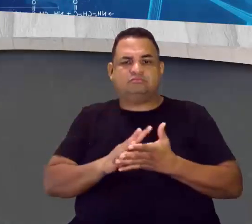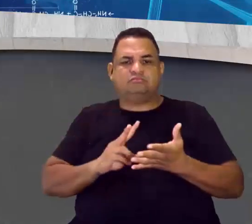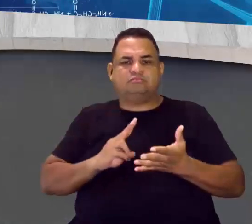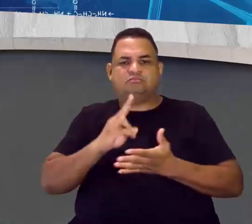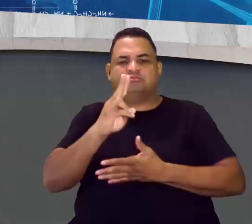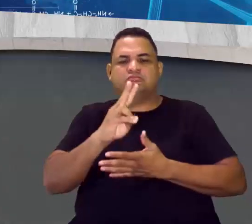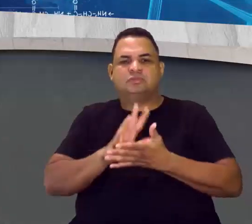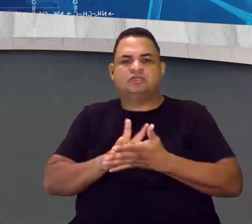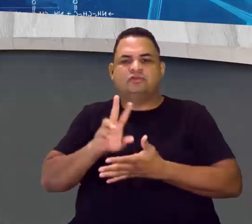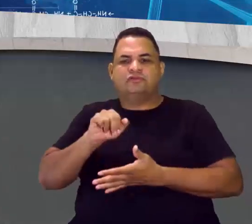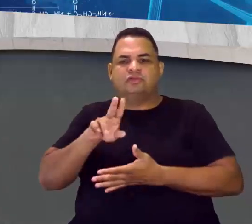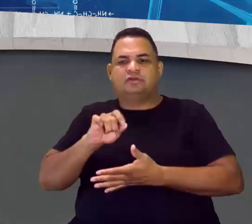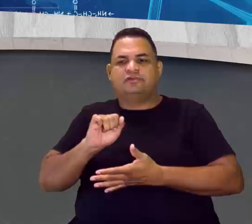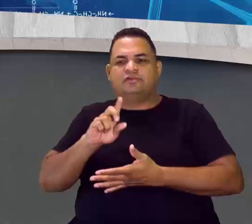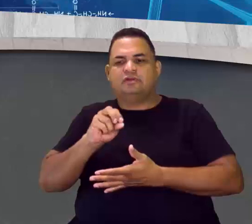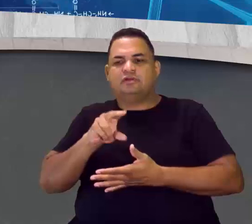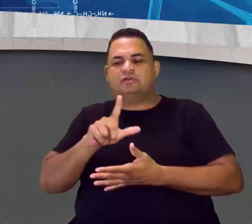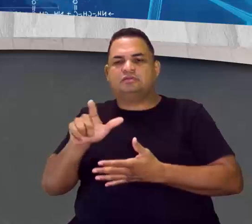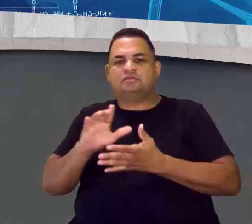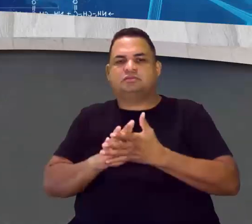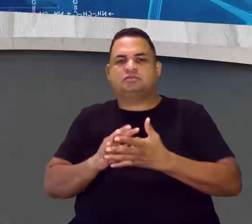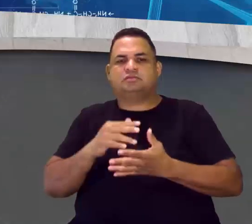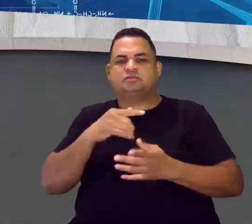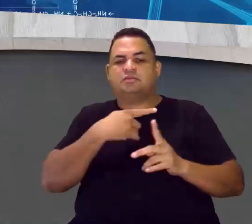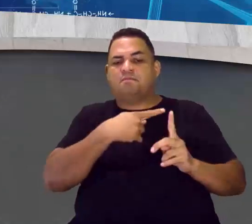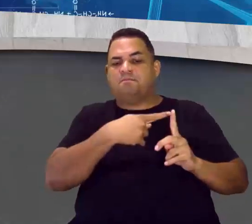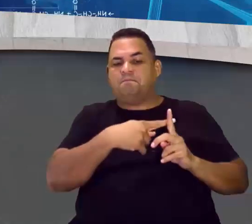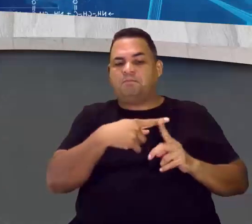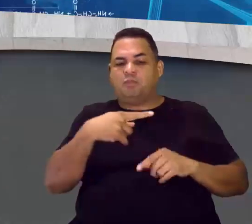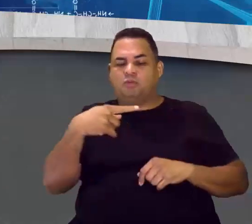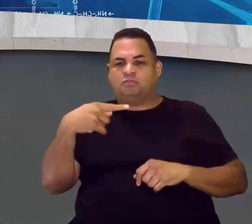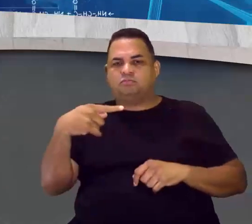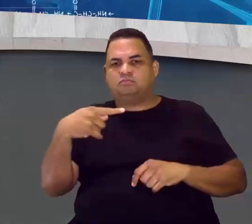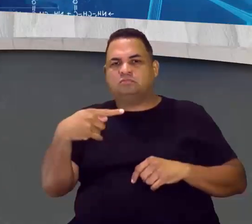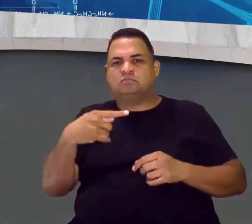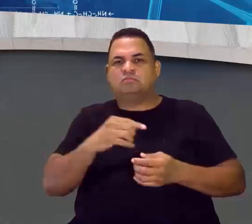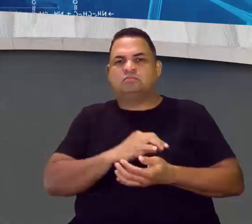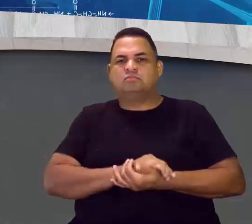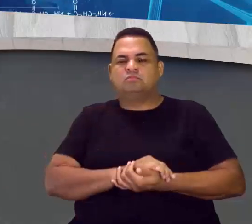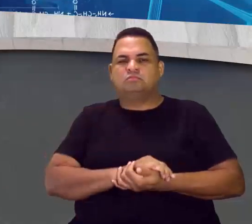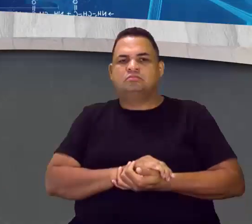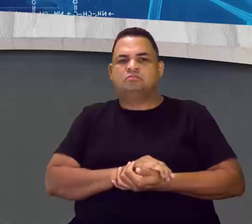der Waals é dipolo induzido, quando as moléculas elas são